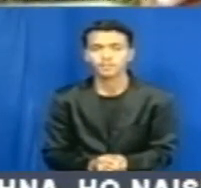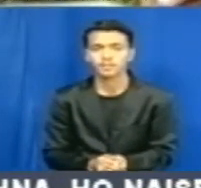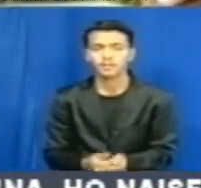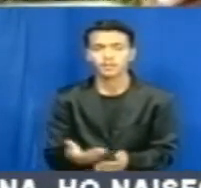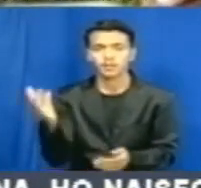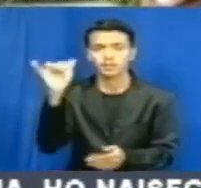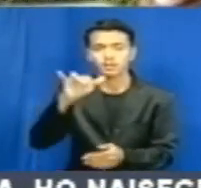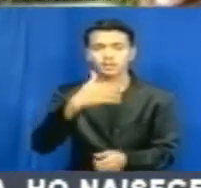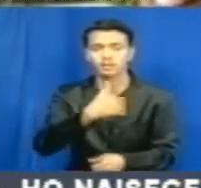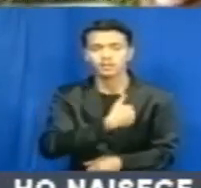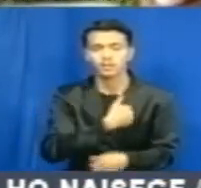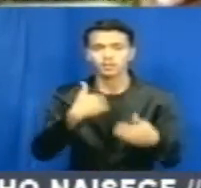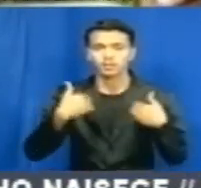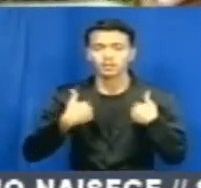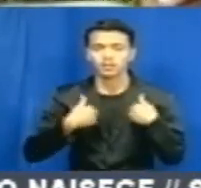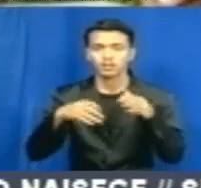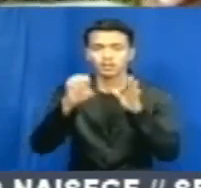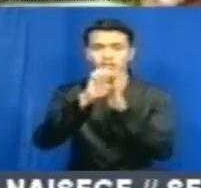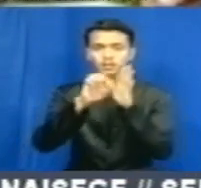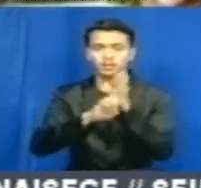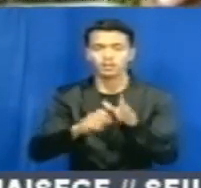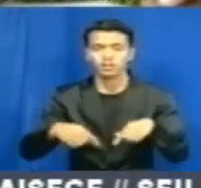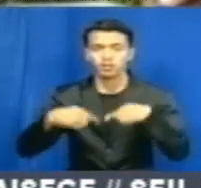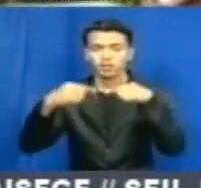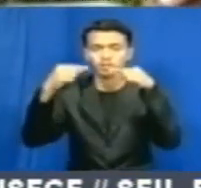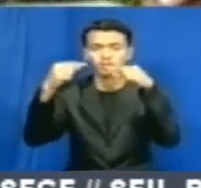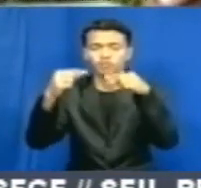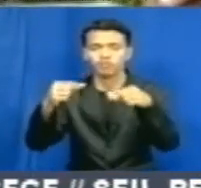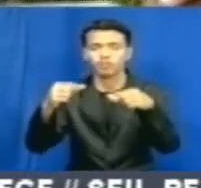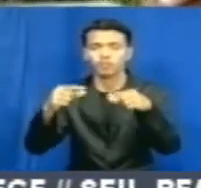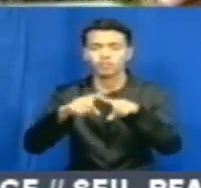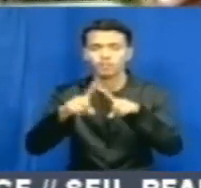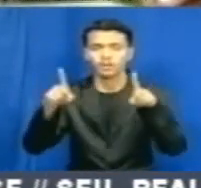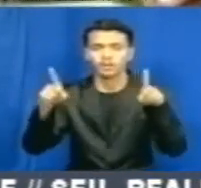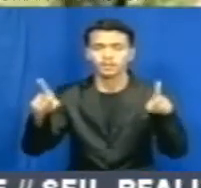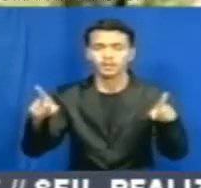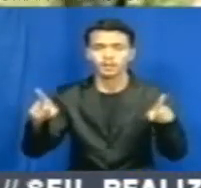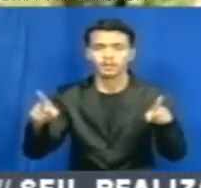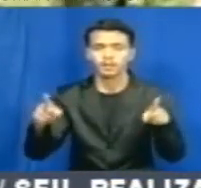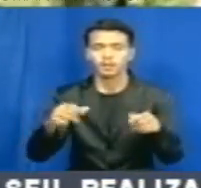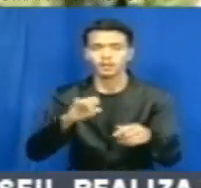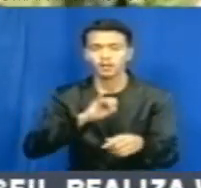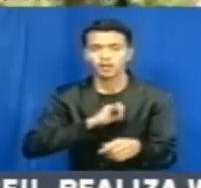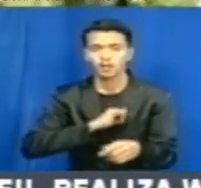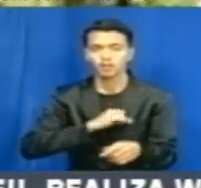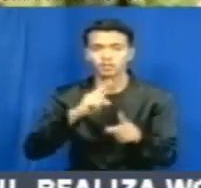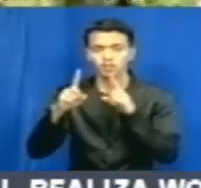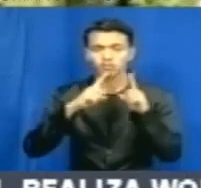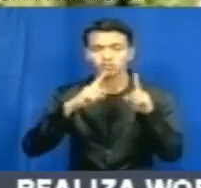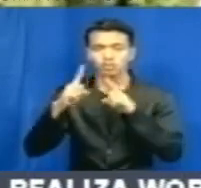sira que tan estado sira po valores ja vacia mai ve hau se fuano in